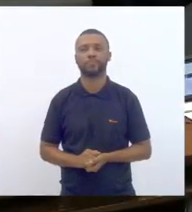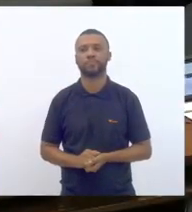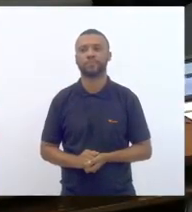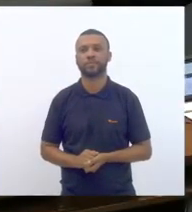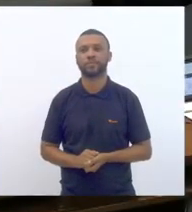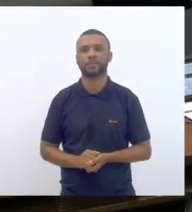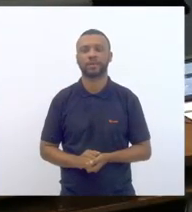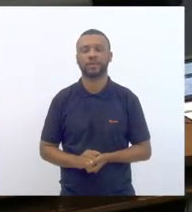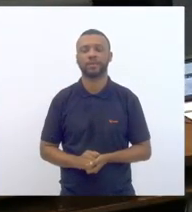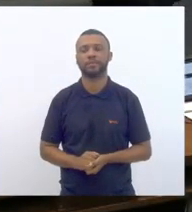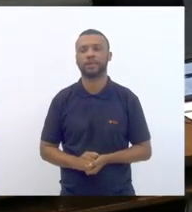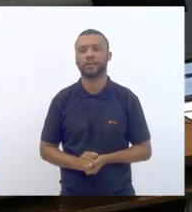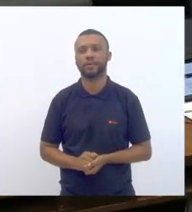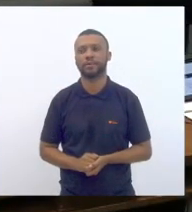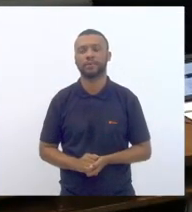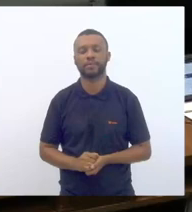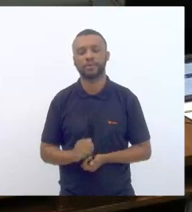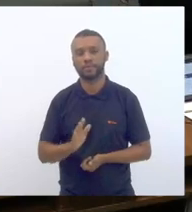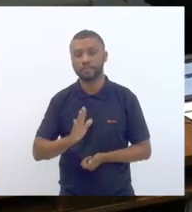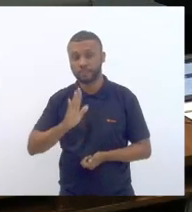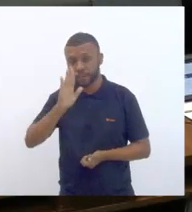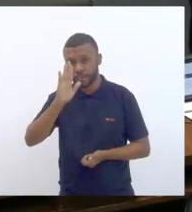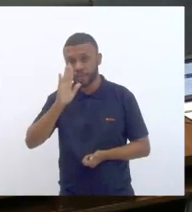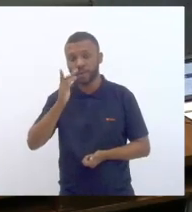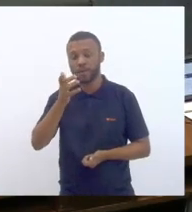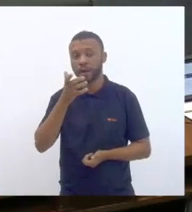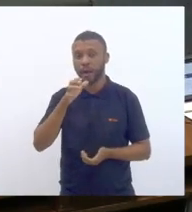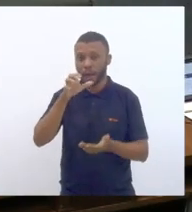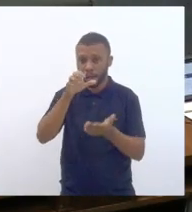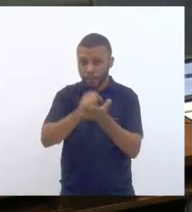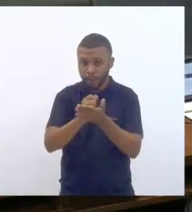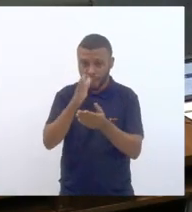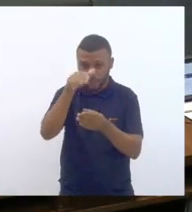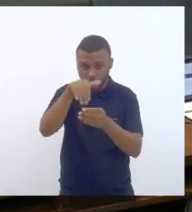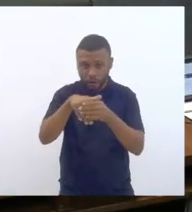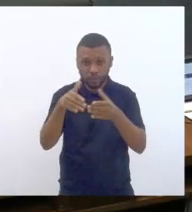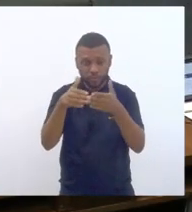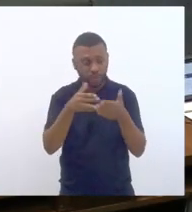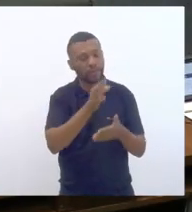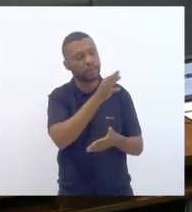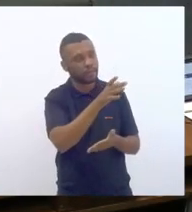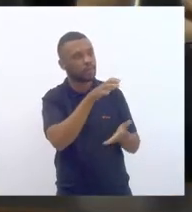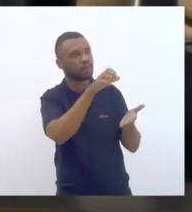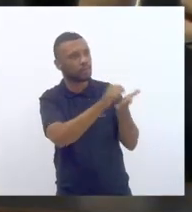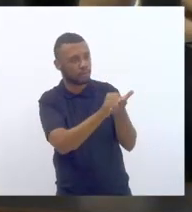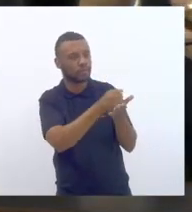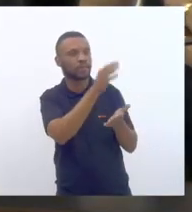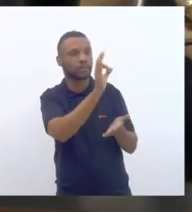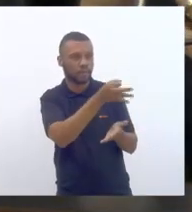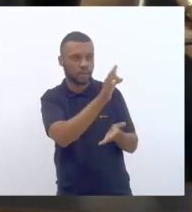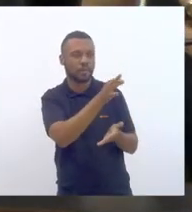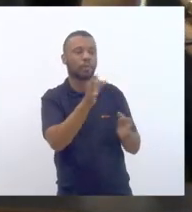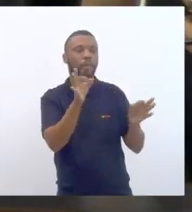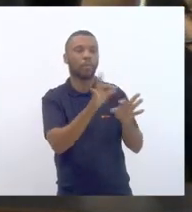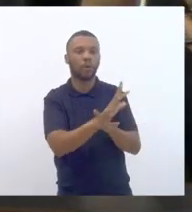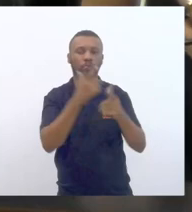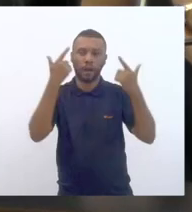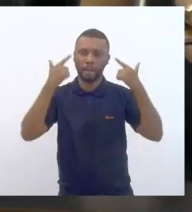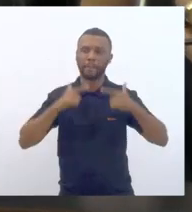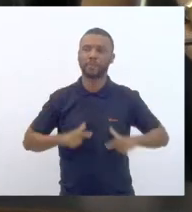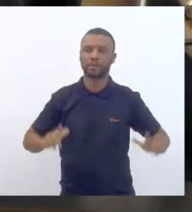Gustavo Tutuca, gostaria registrou meu voto, por favor, abstenção. Deputada Lucinha, voto registrado,